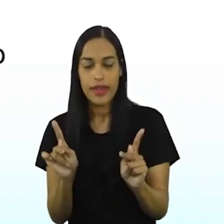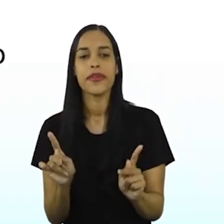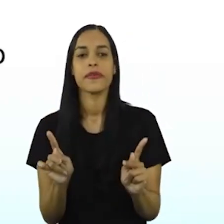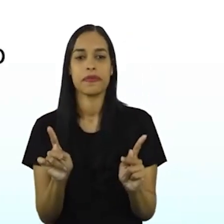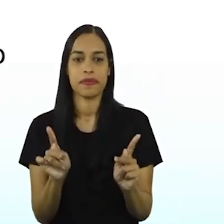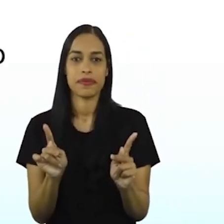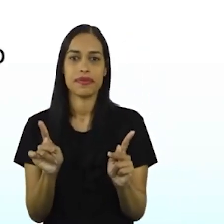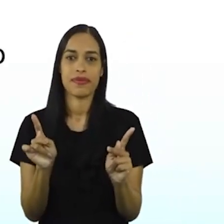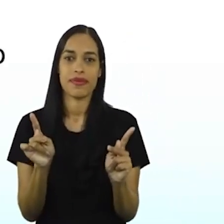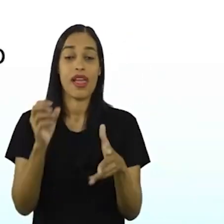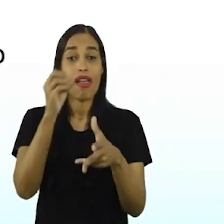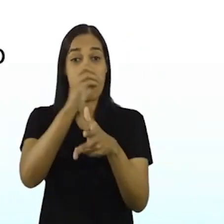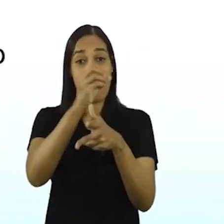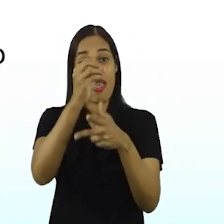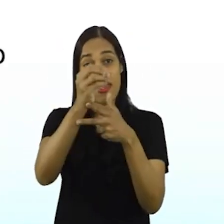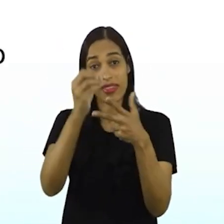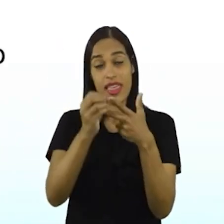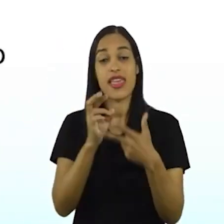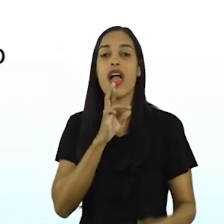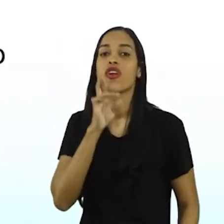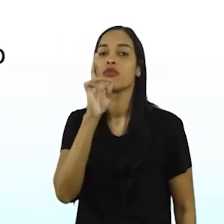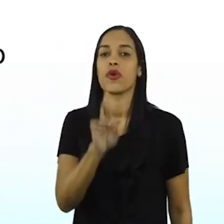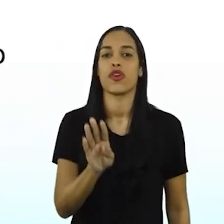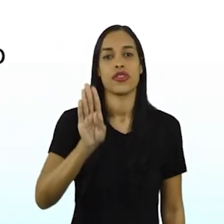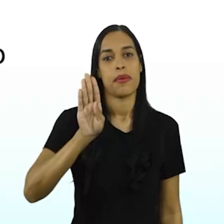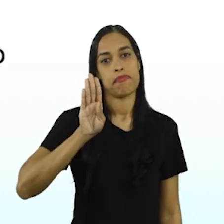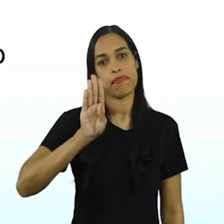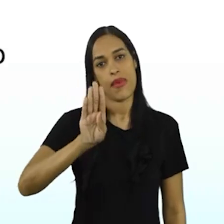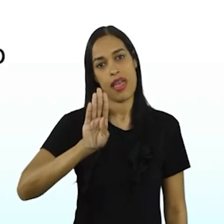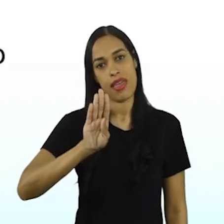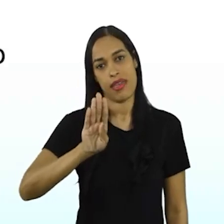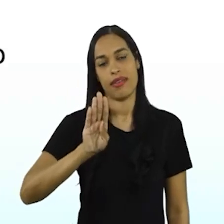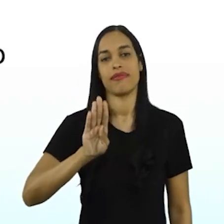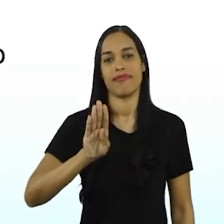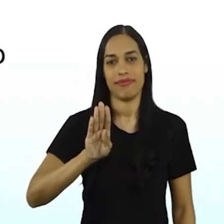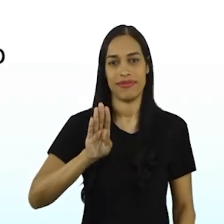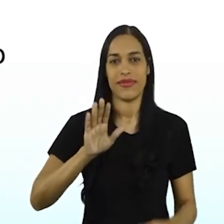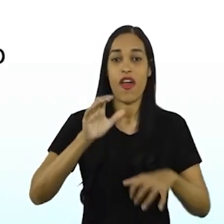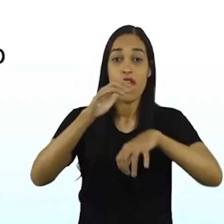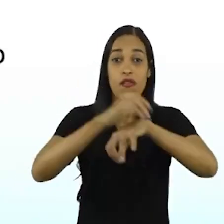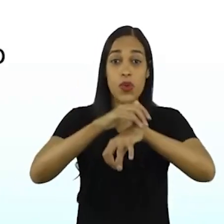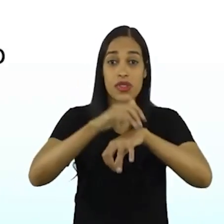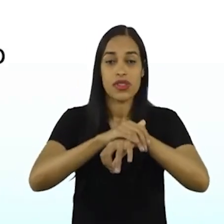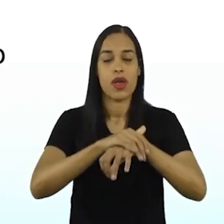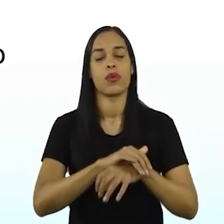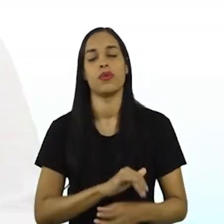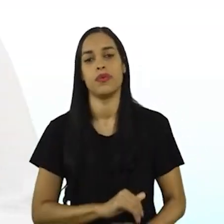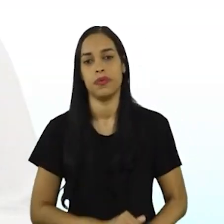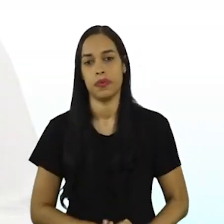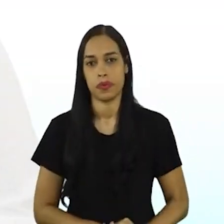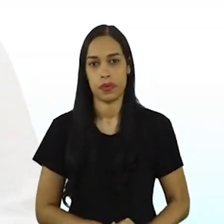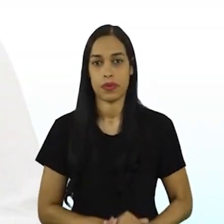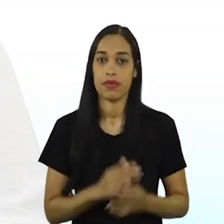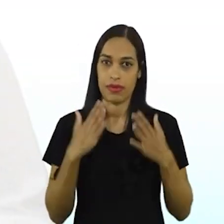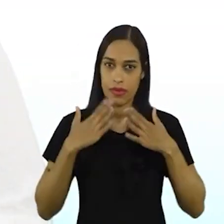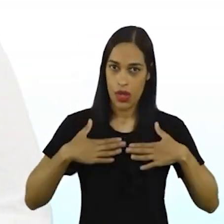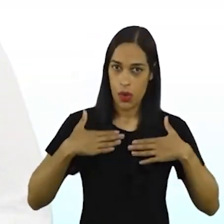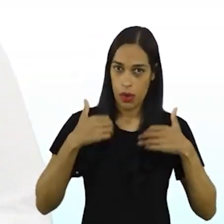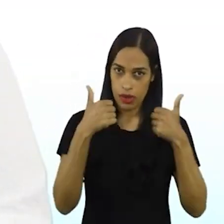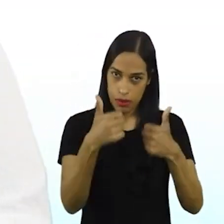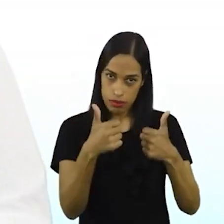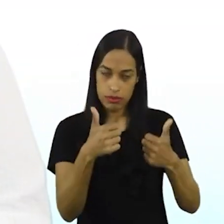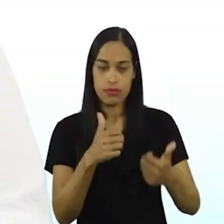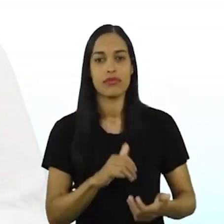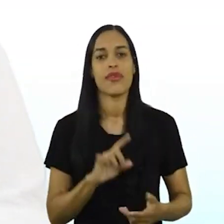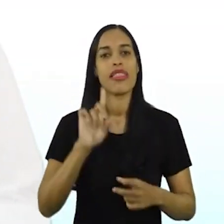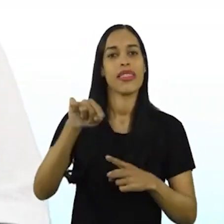Então, ó, questão do Enem, a resposta, letra B, que ele fala da função expressiva.